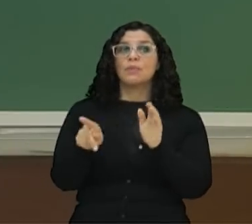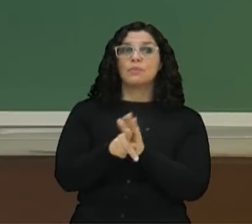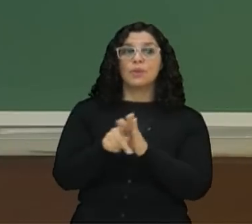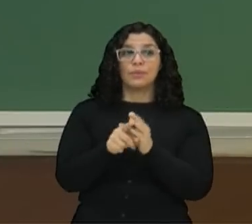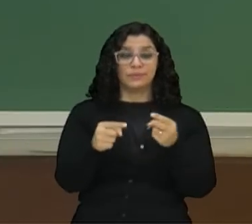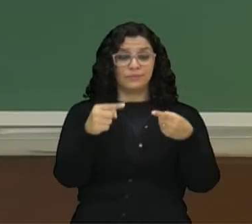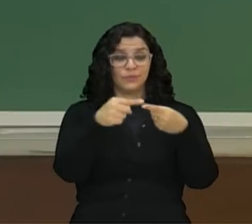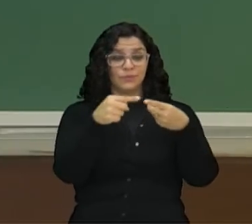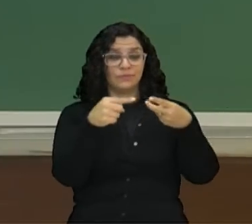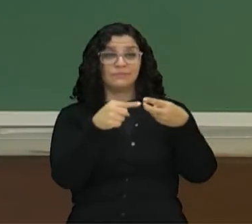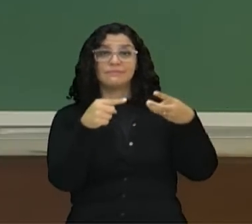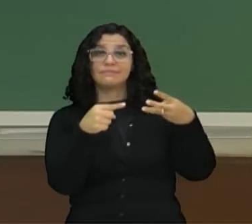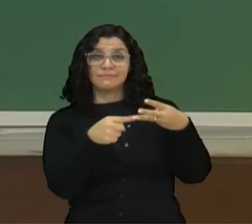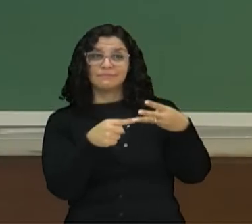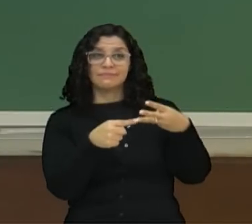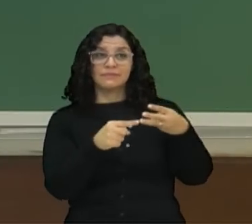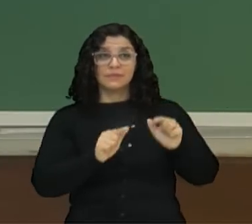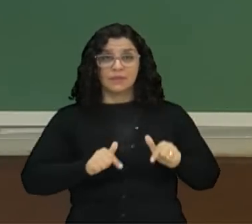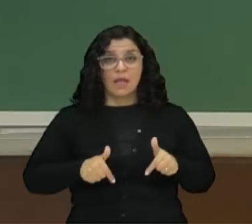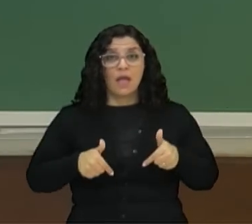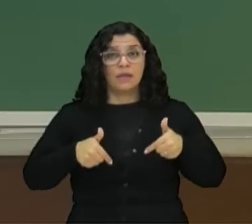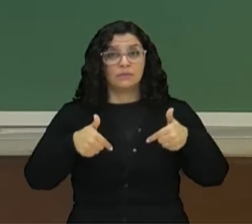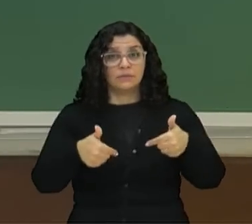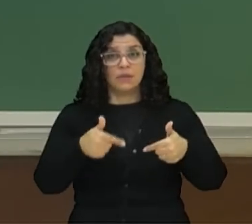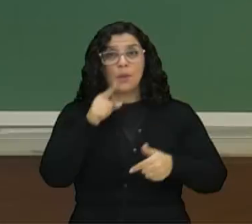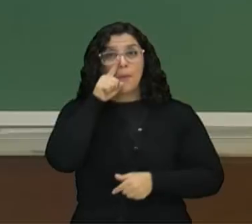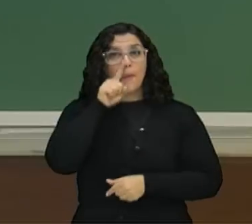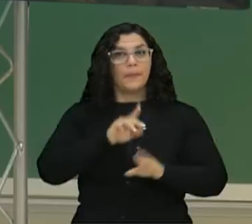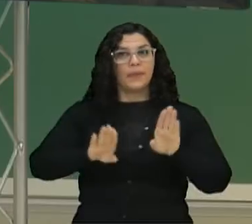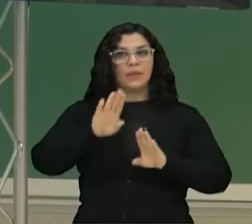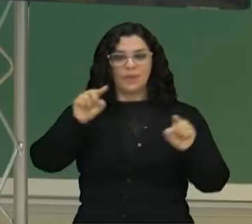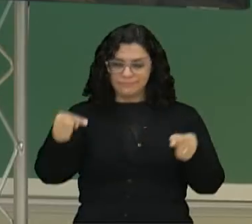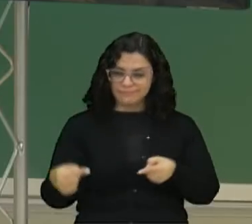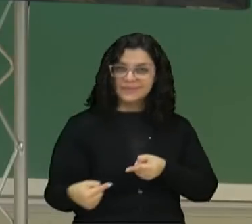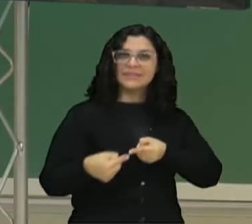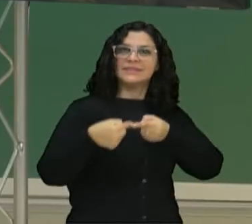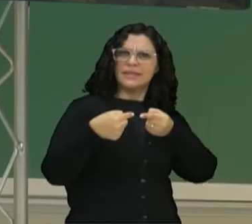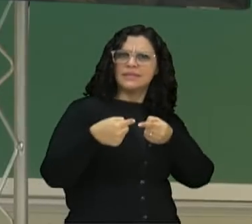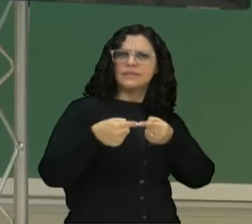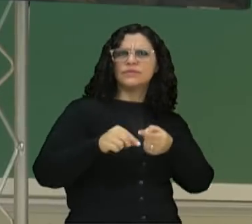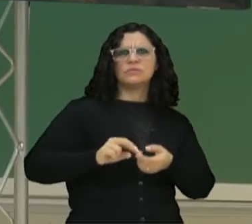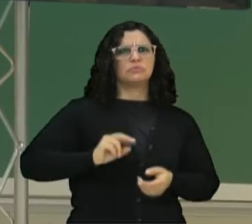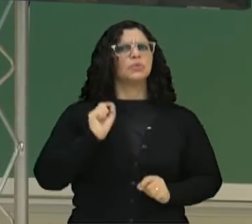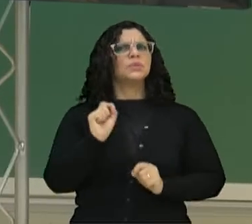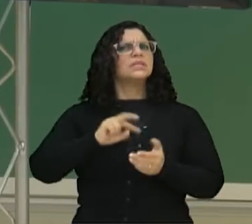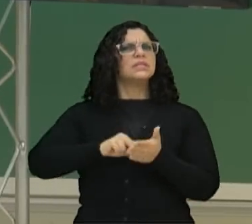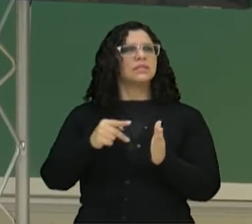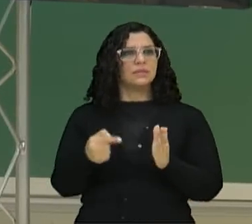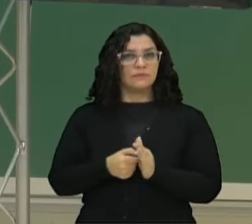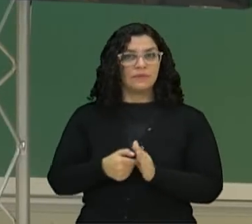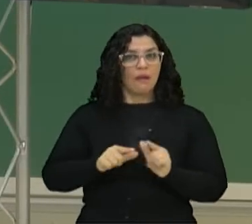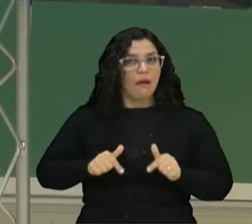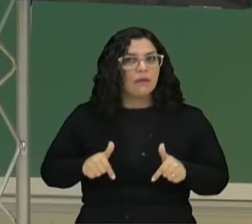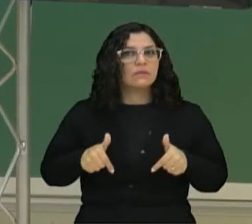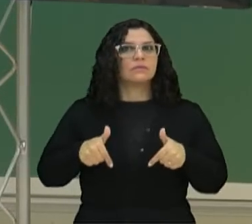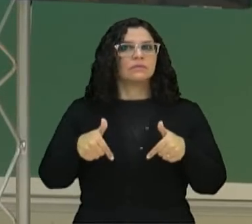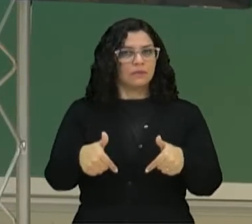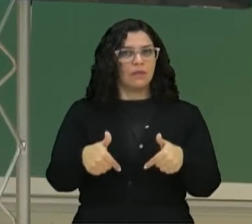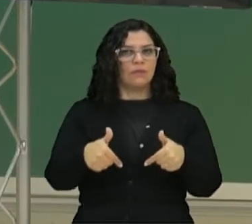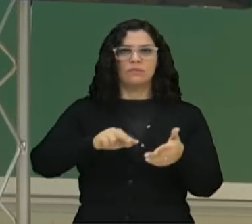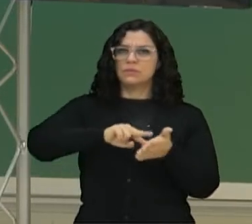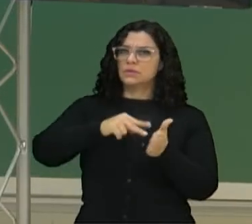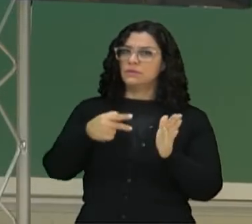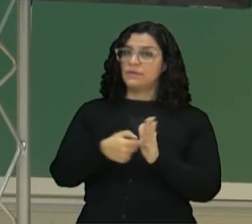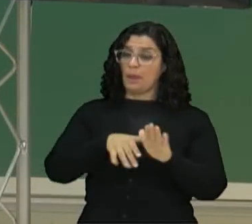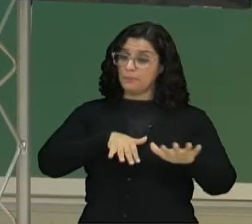3 palavrinhas: ação, risco e desafio. O que isso quer dizer? Ação significa que